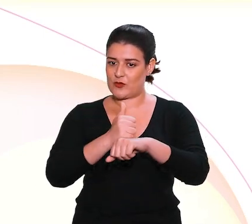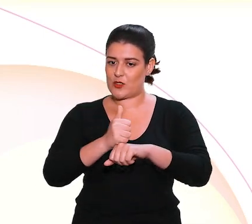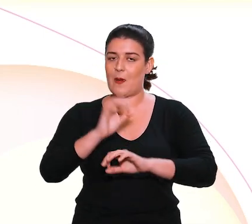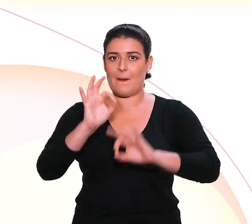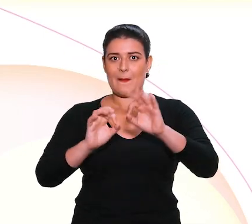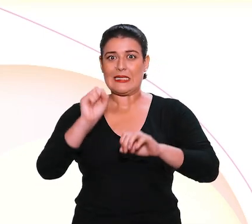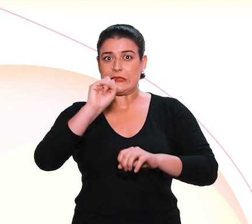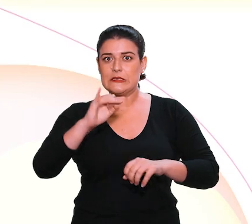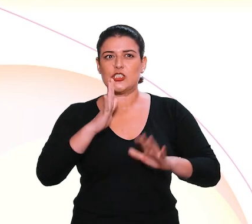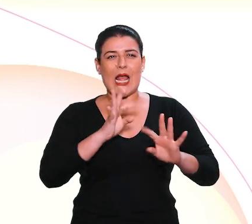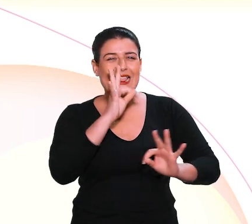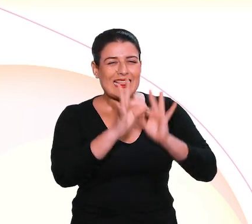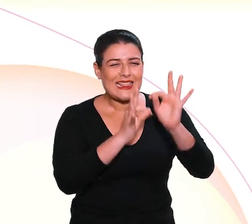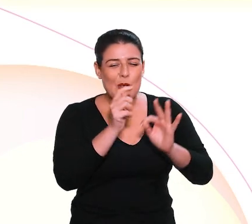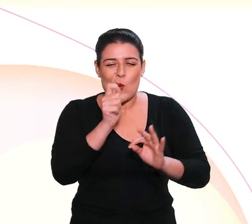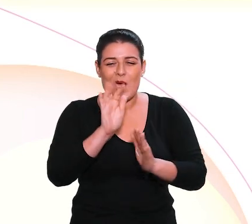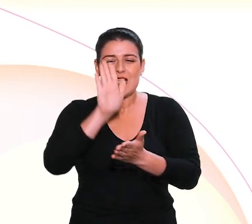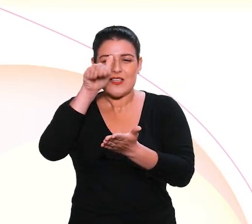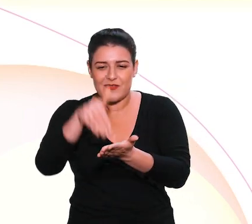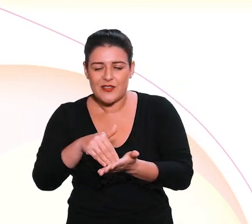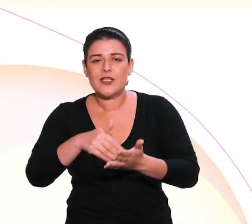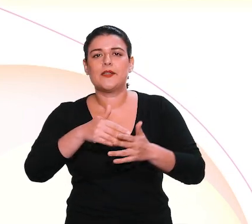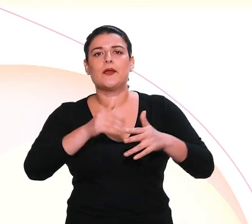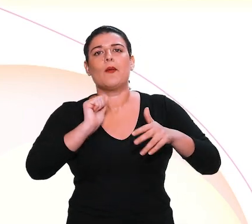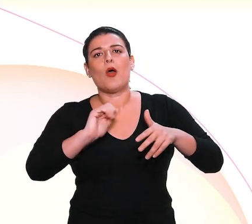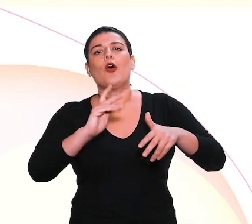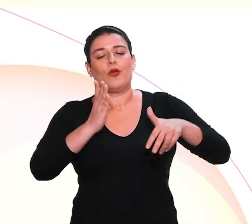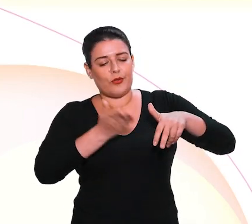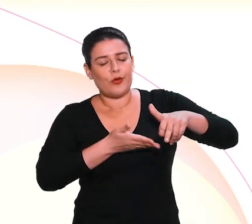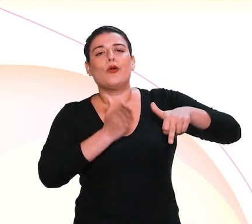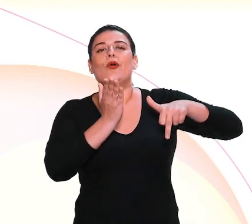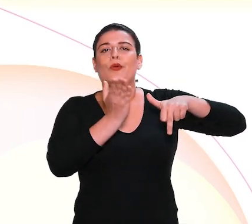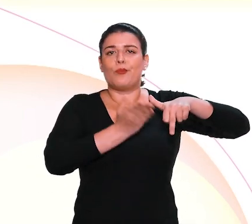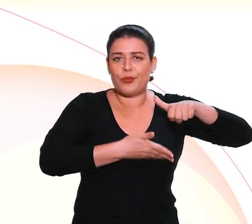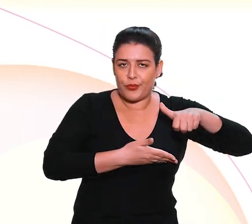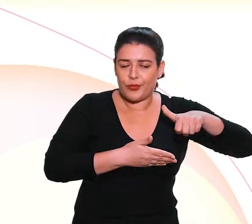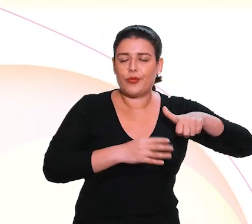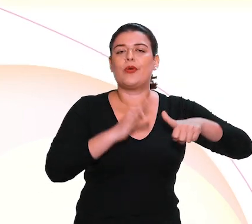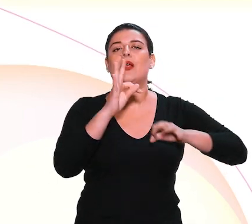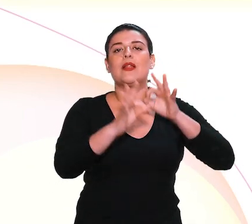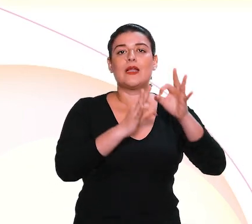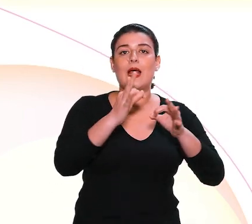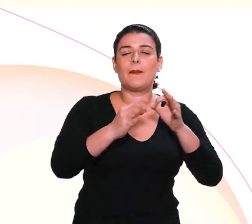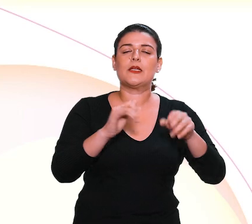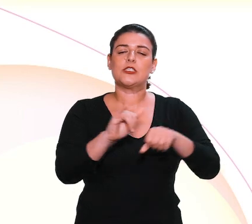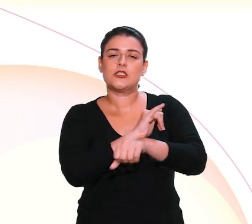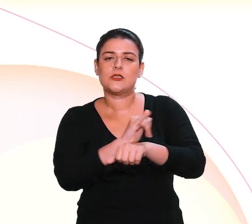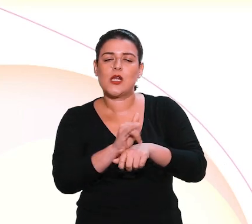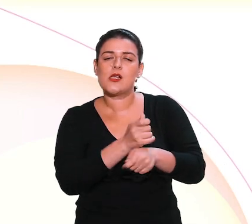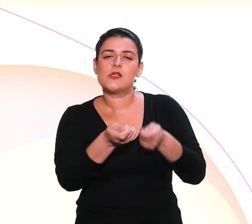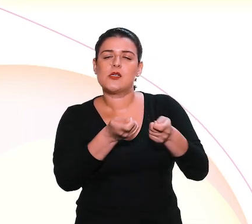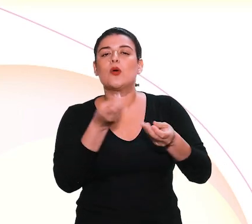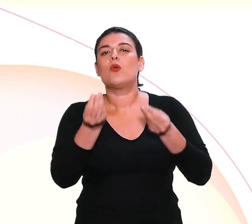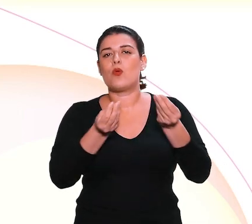paciente sofra uma nova amputação enquanto ele está em tratamento com você, e você vai ter que saber manejar isso tudo.